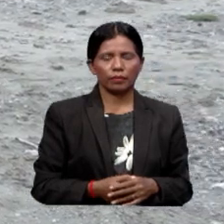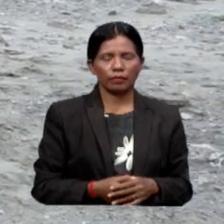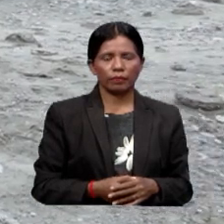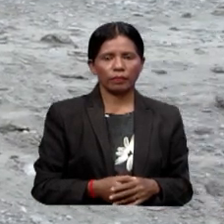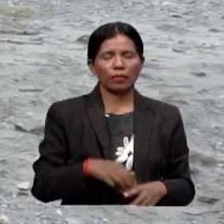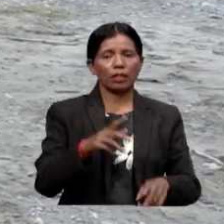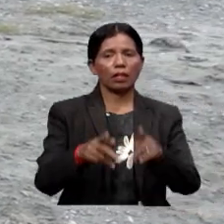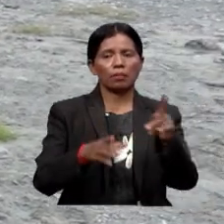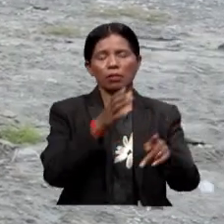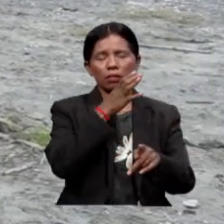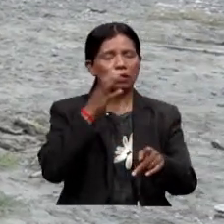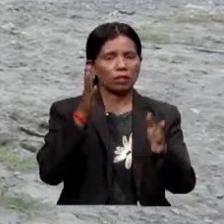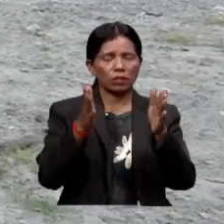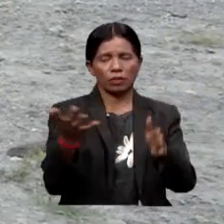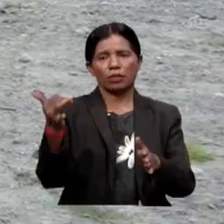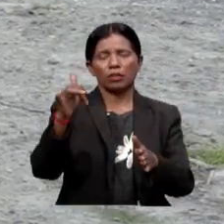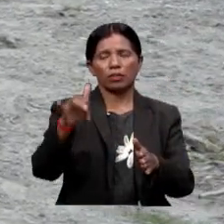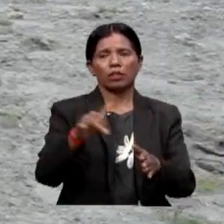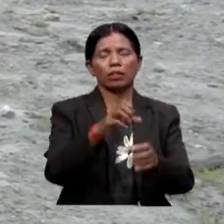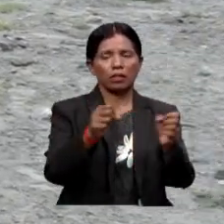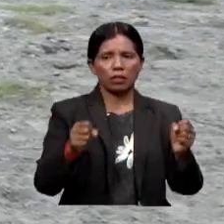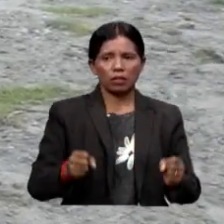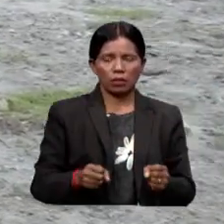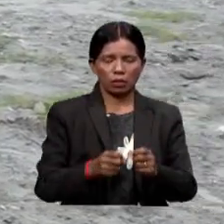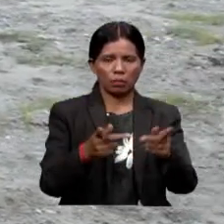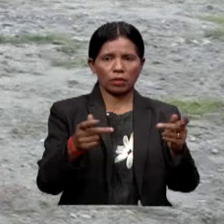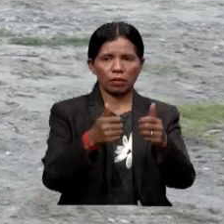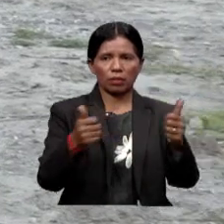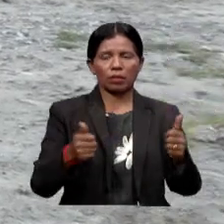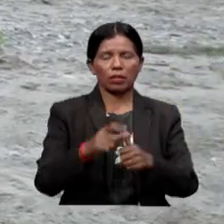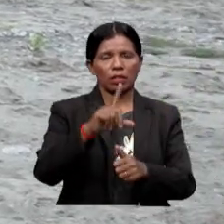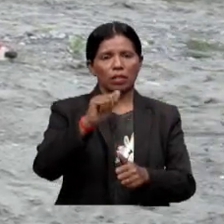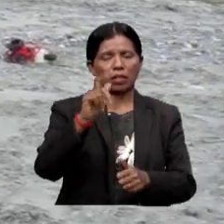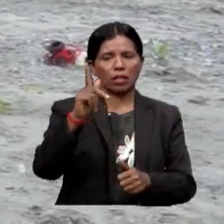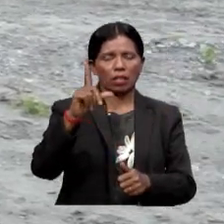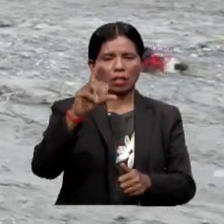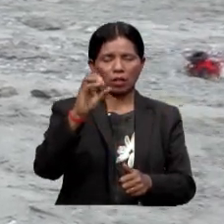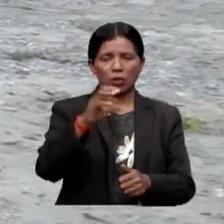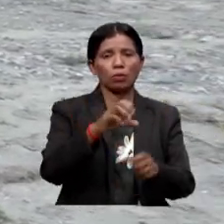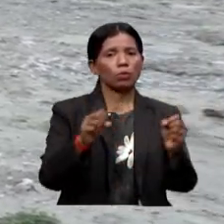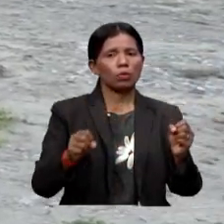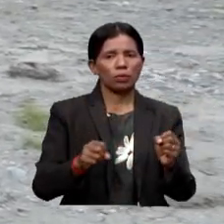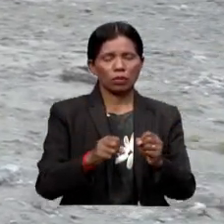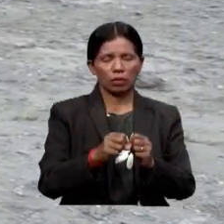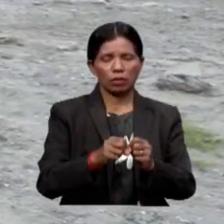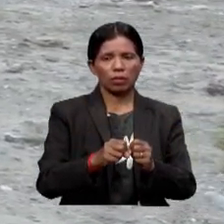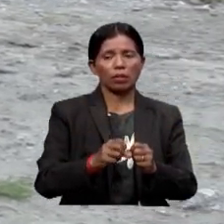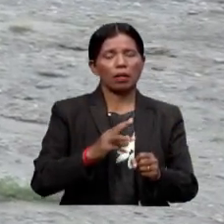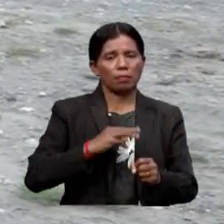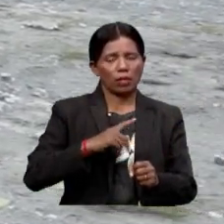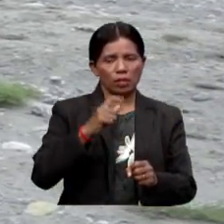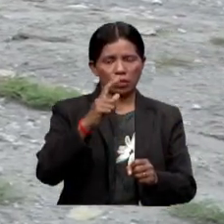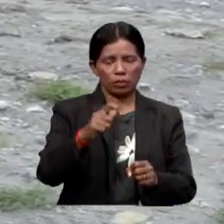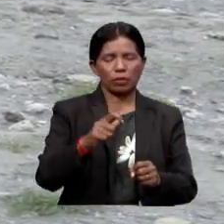População no agricultor Sira e aldeia Laikore, Suku Laikore, posto administrativo Laclo, no Suku Ailili, posto administrativo Manatuto